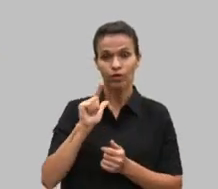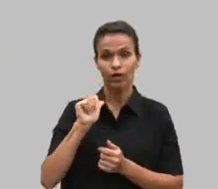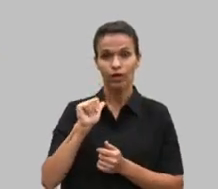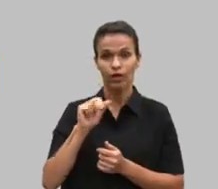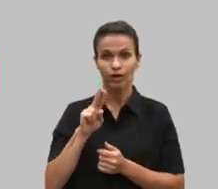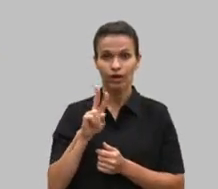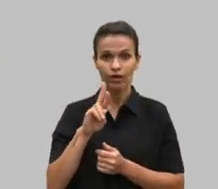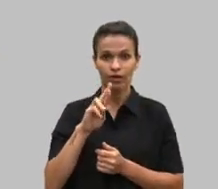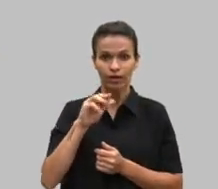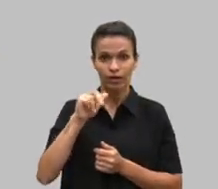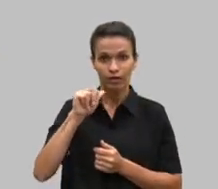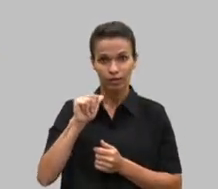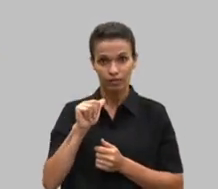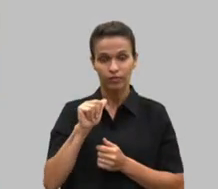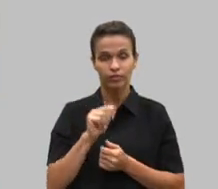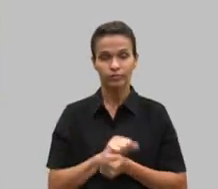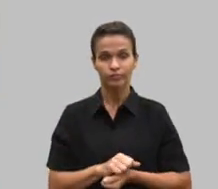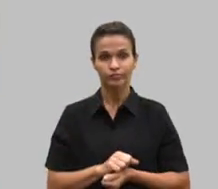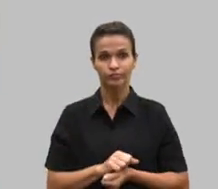Freitas